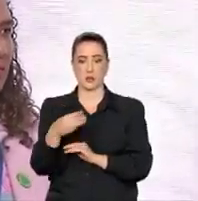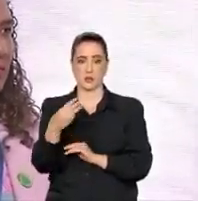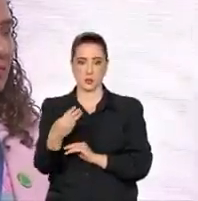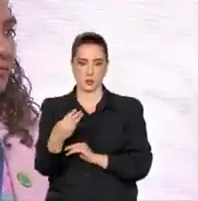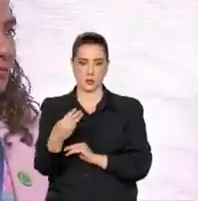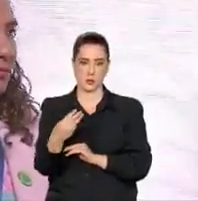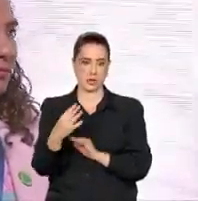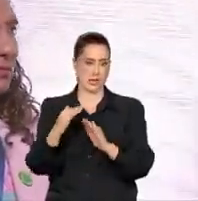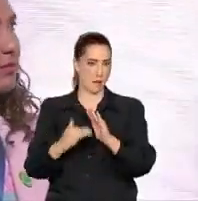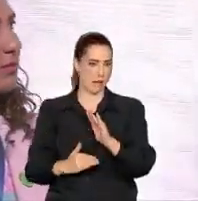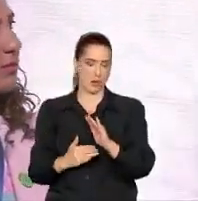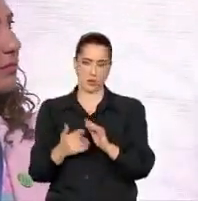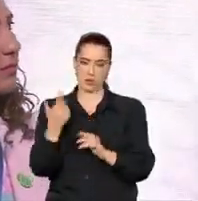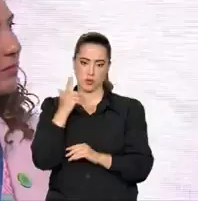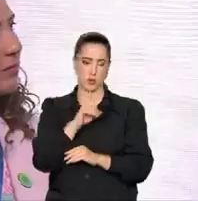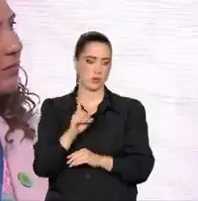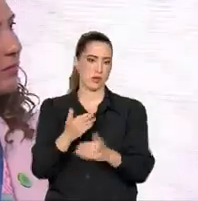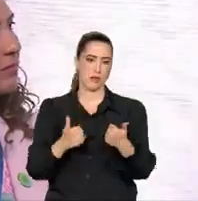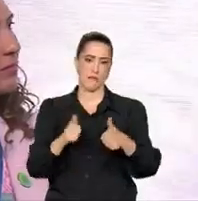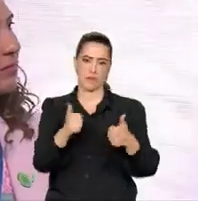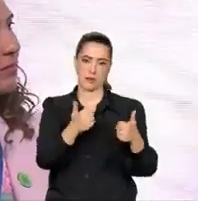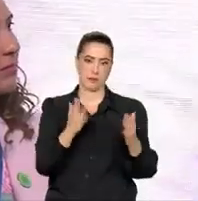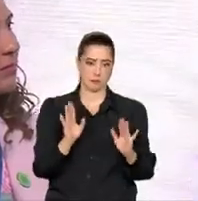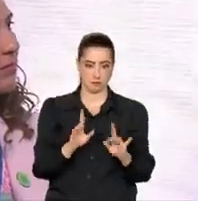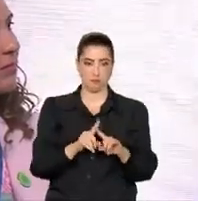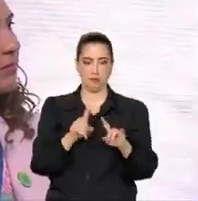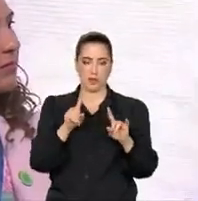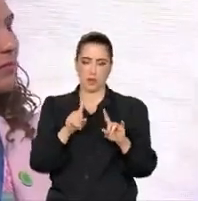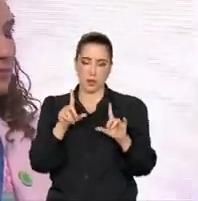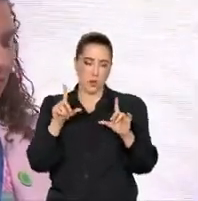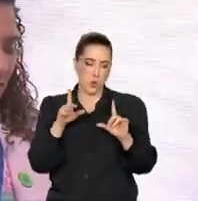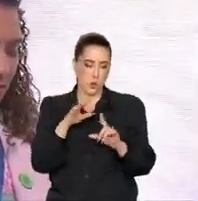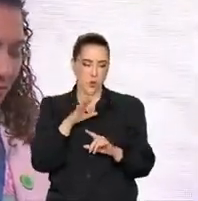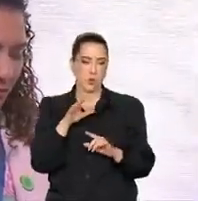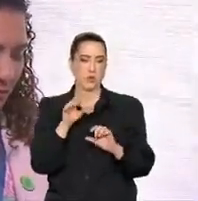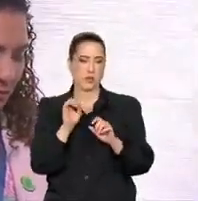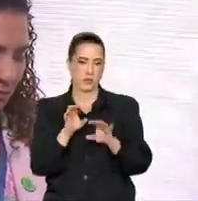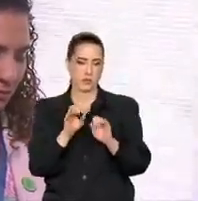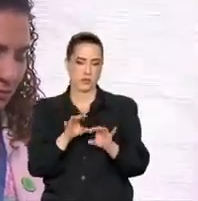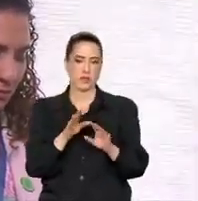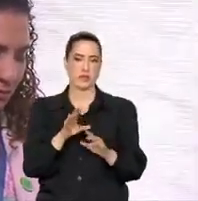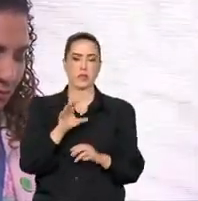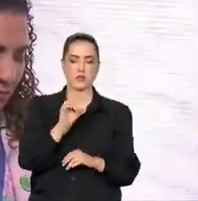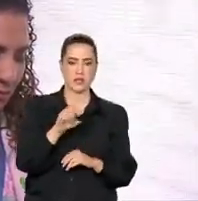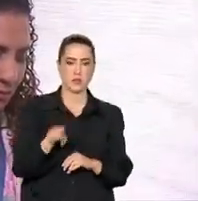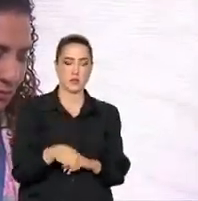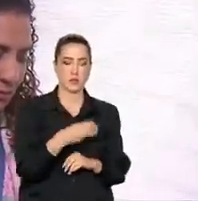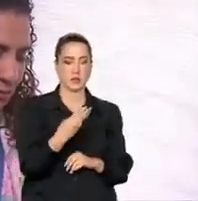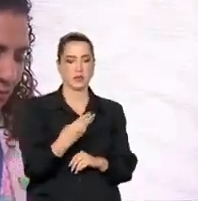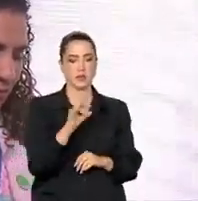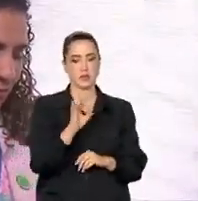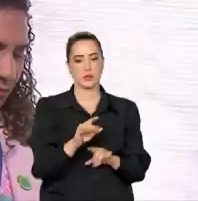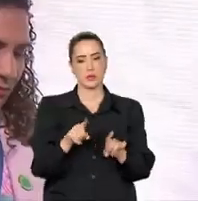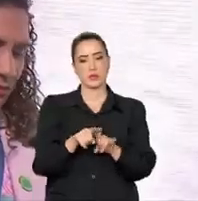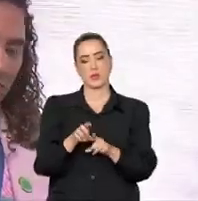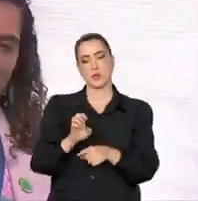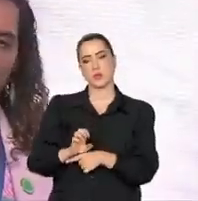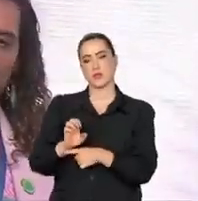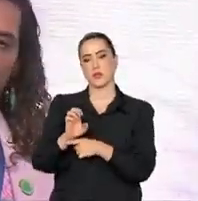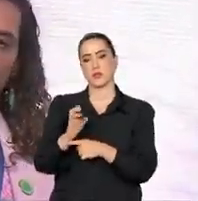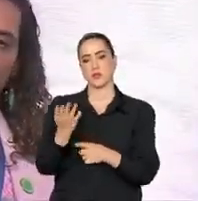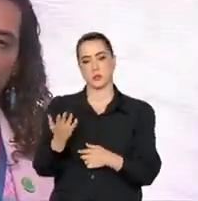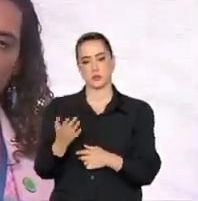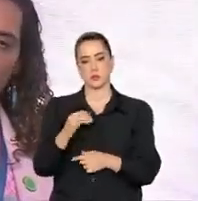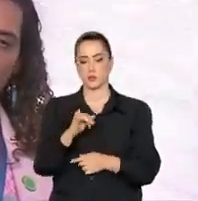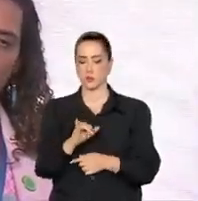baixo desenvolvimento em educação. Aliás, era 0,3 também o do Estado,